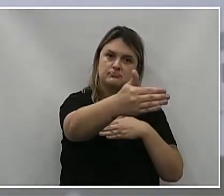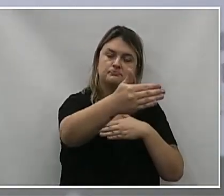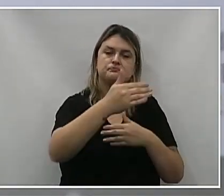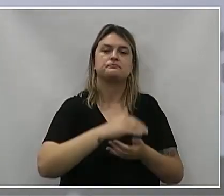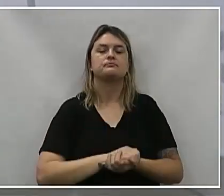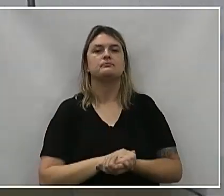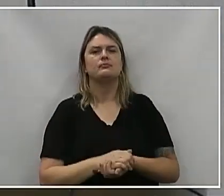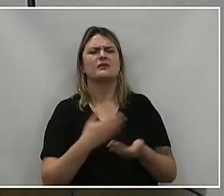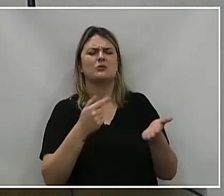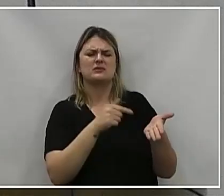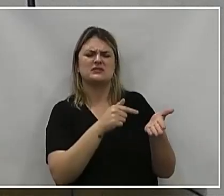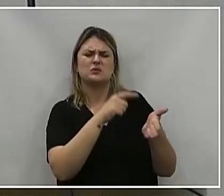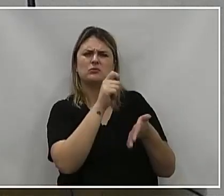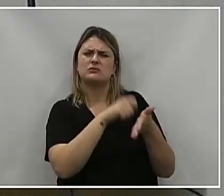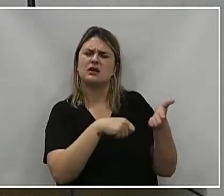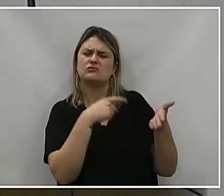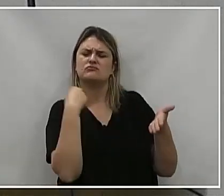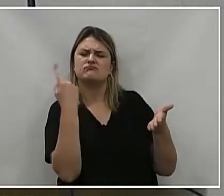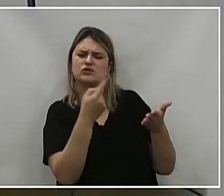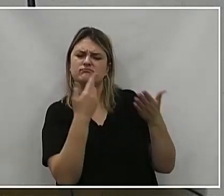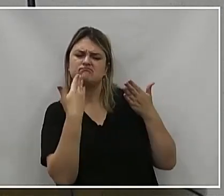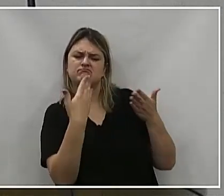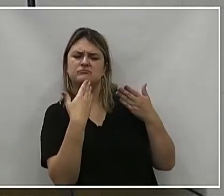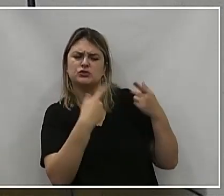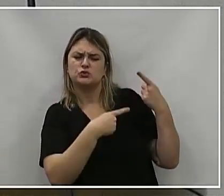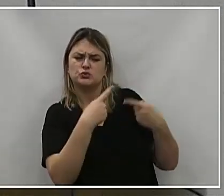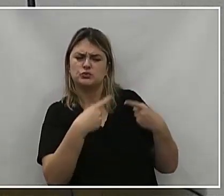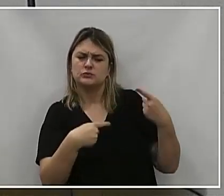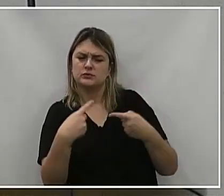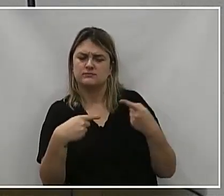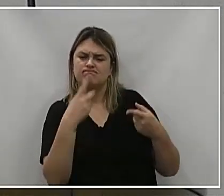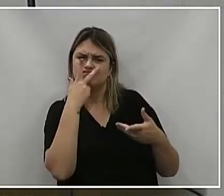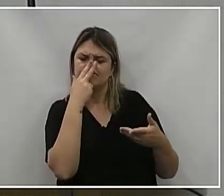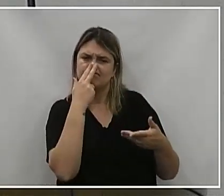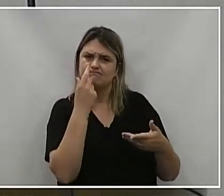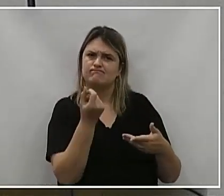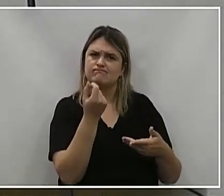ponto inicial que estava em discussão, aí o contrato